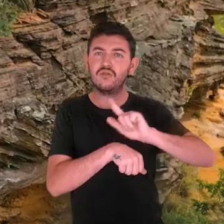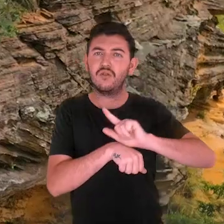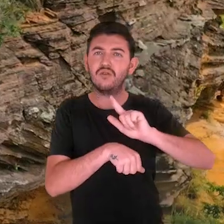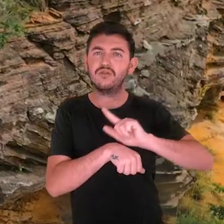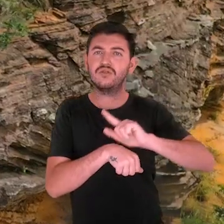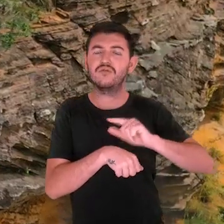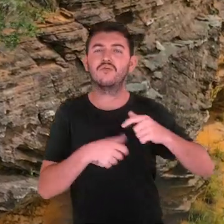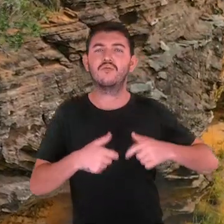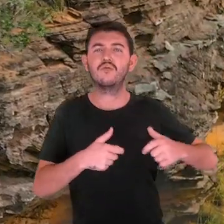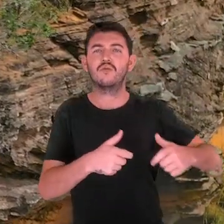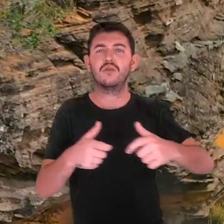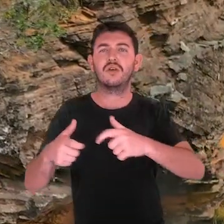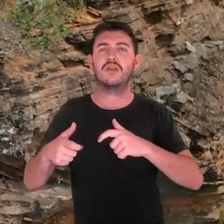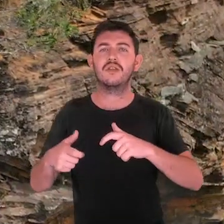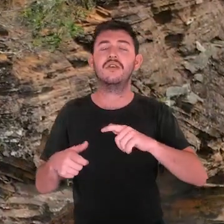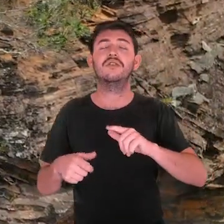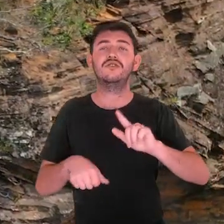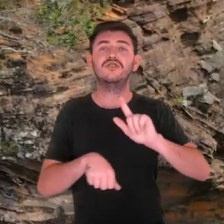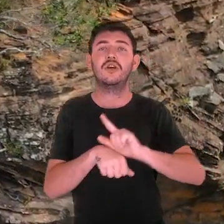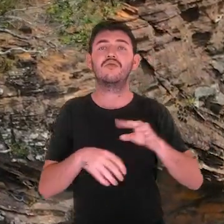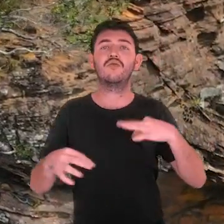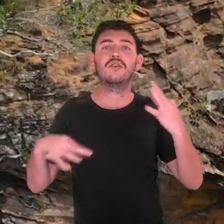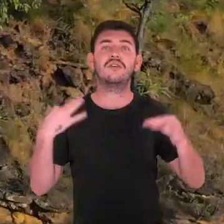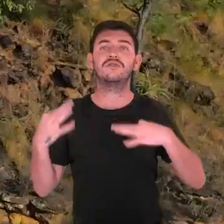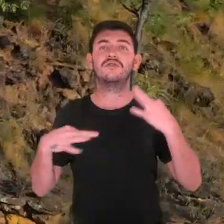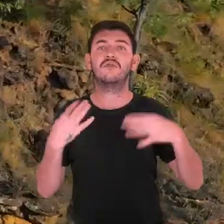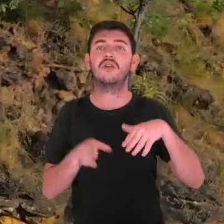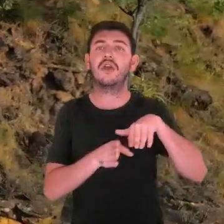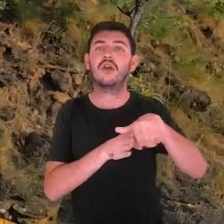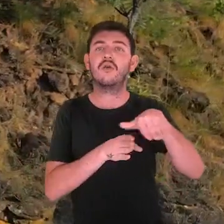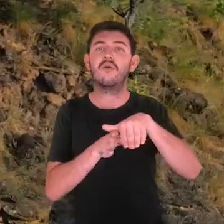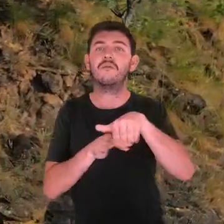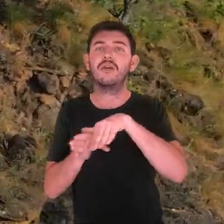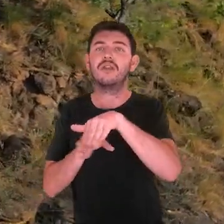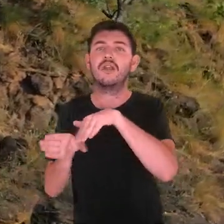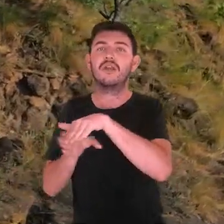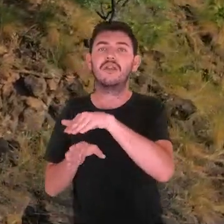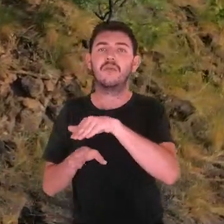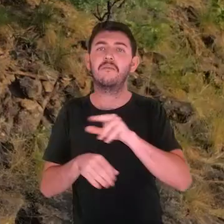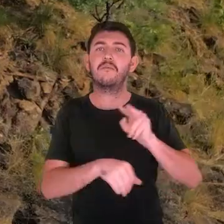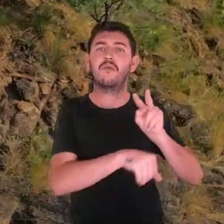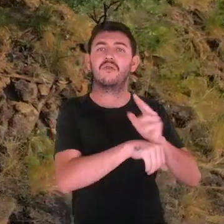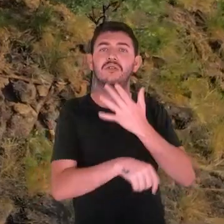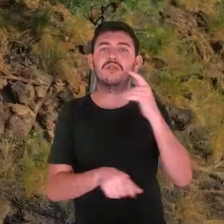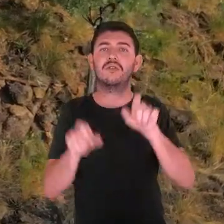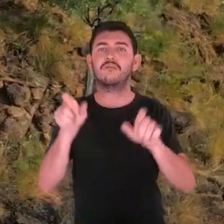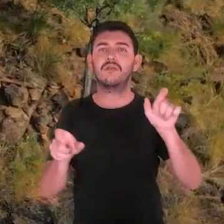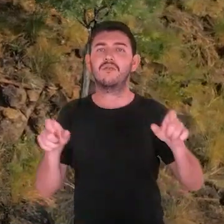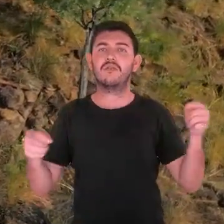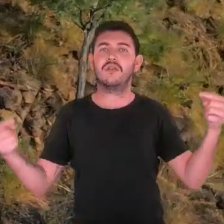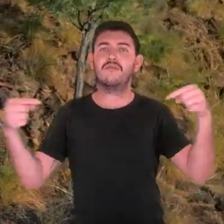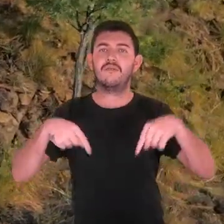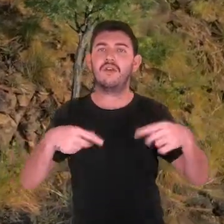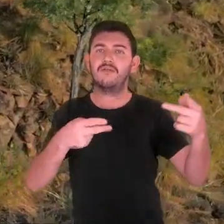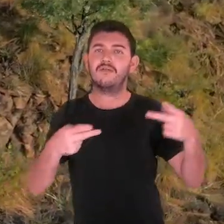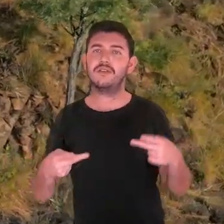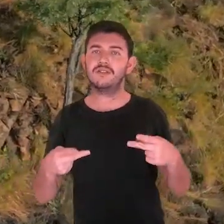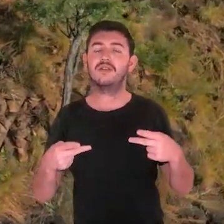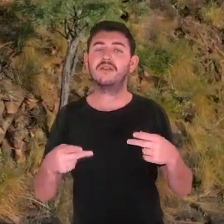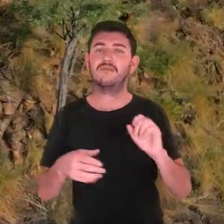riscos geológicos nos pontos geoturísticos, além de recomendações para proteger a vida de quem visita a